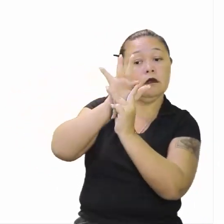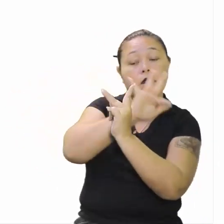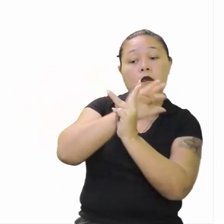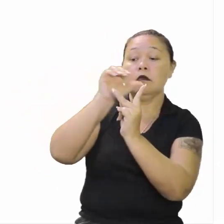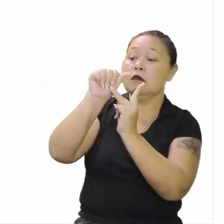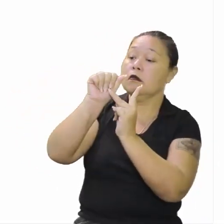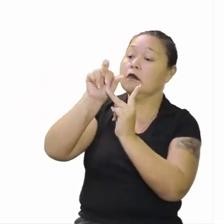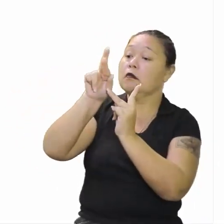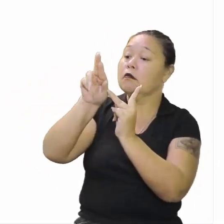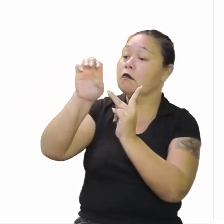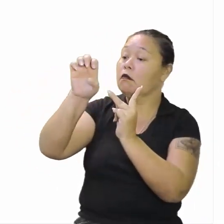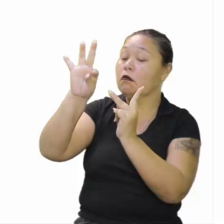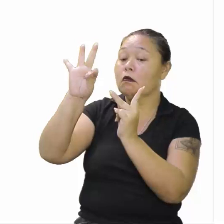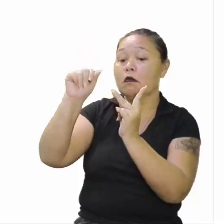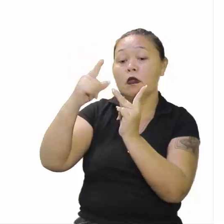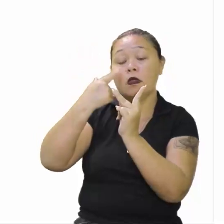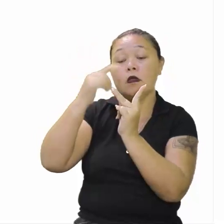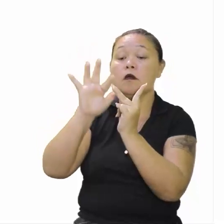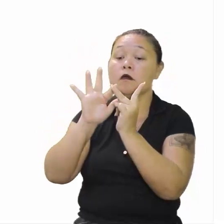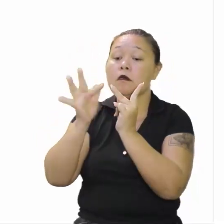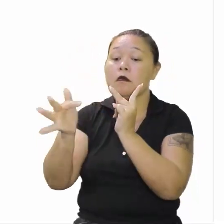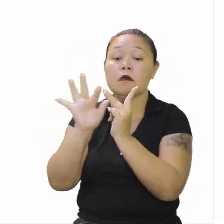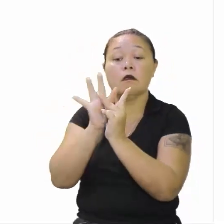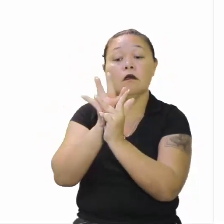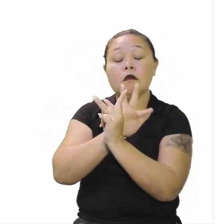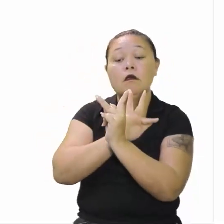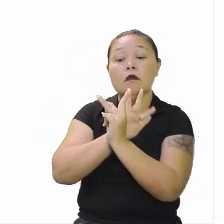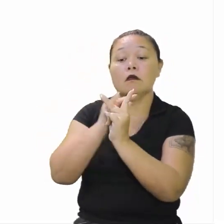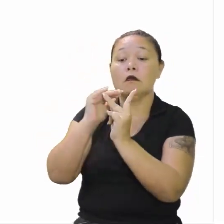está envolvendo, digamos, uma